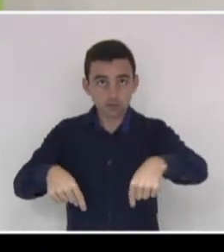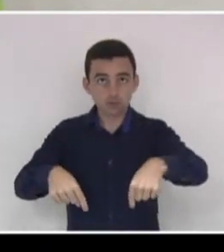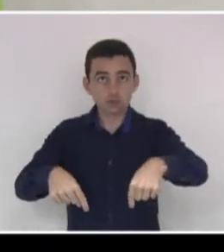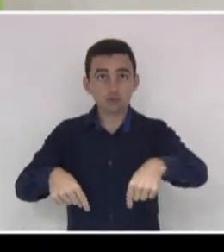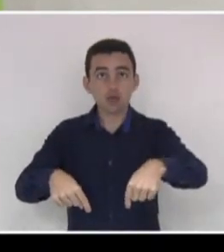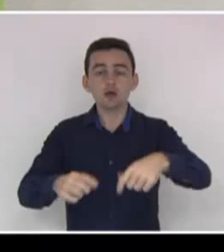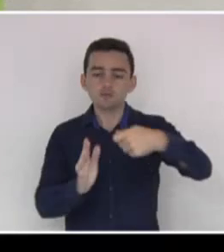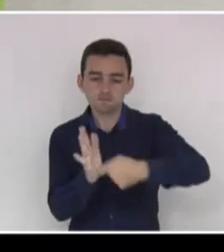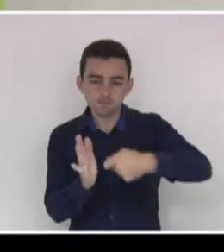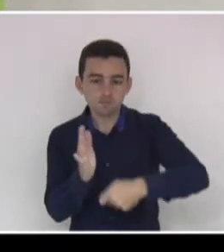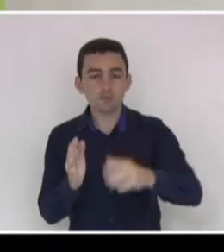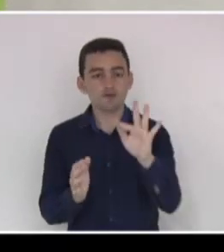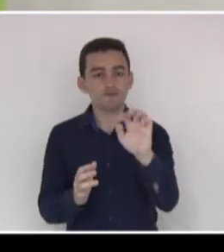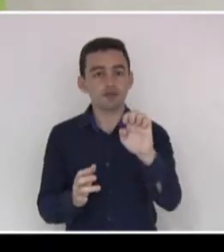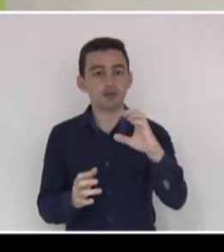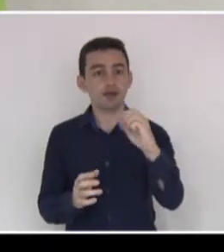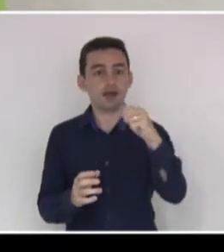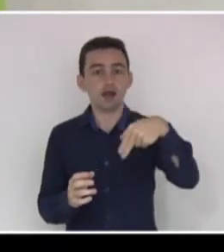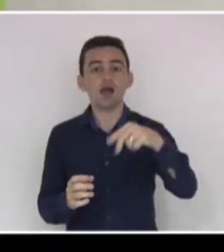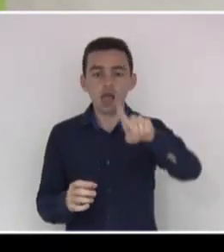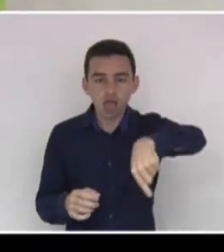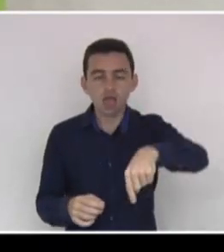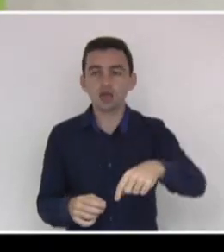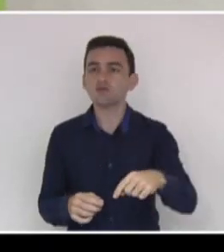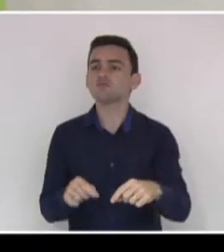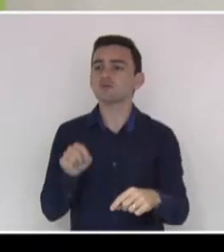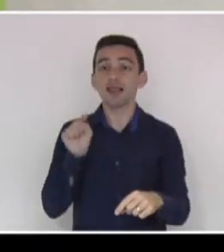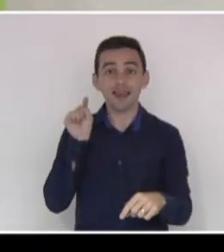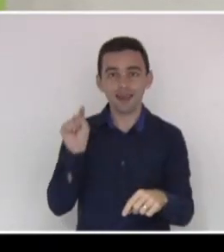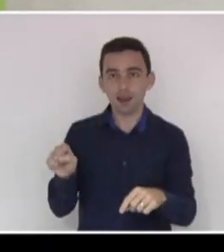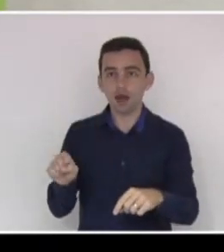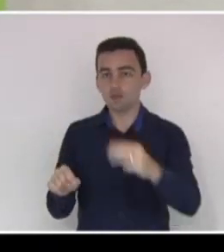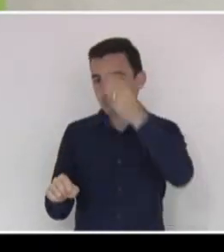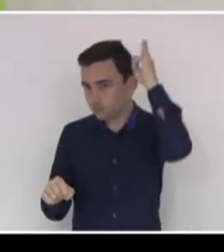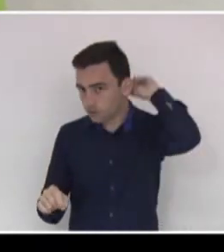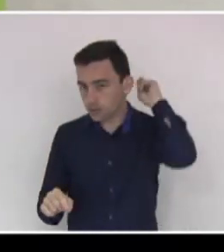a derrubada do veto do presidente Temer,